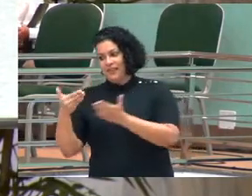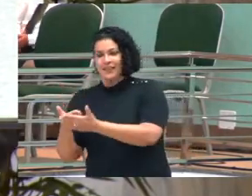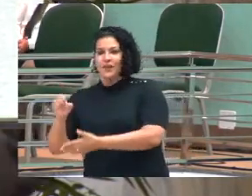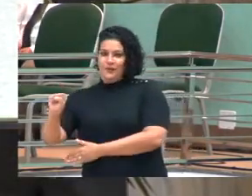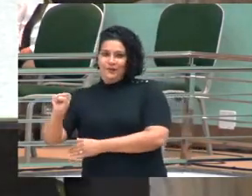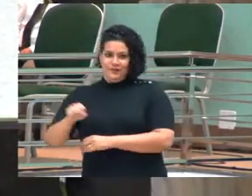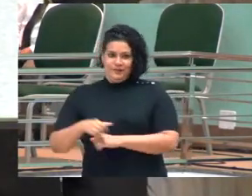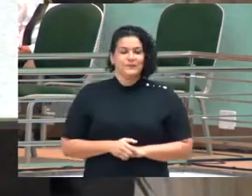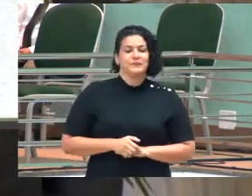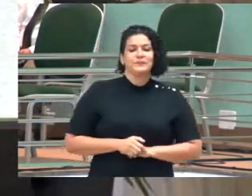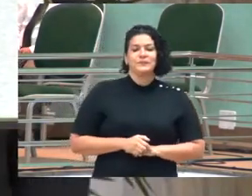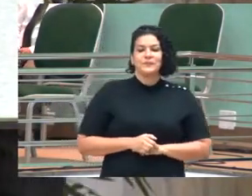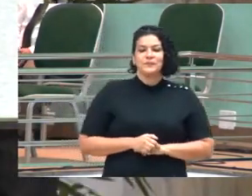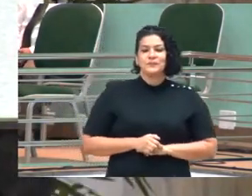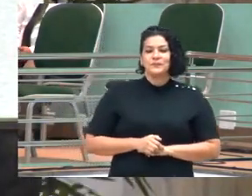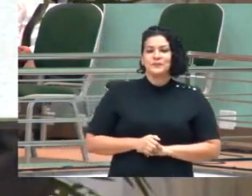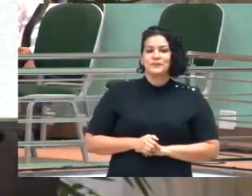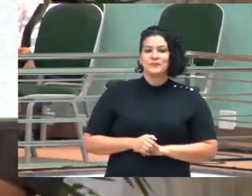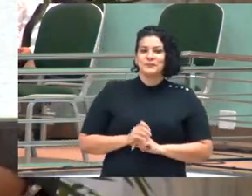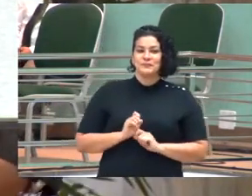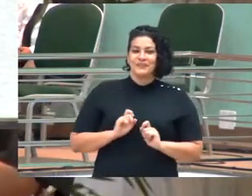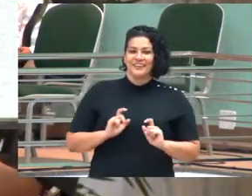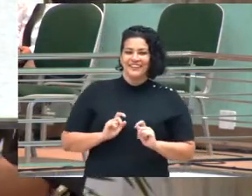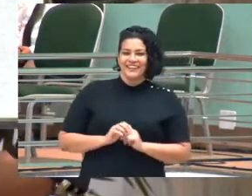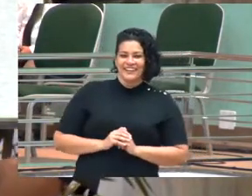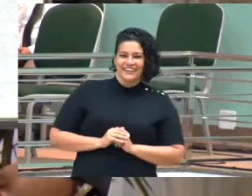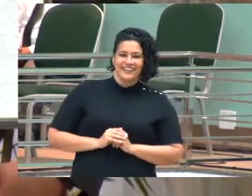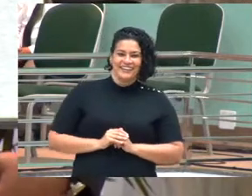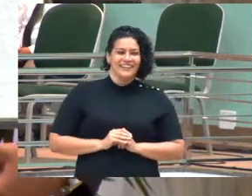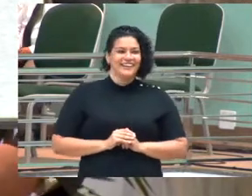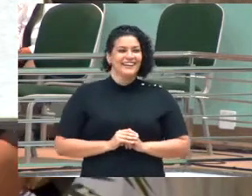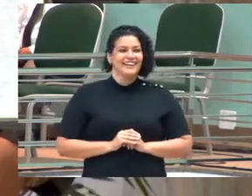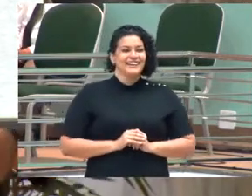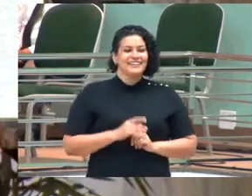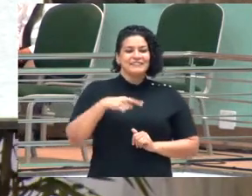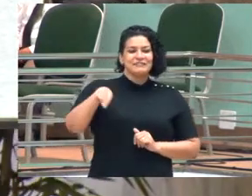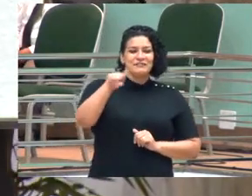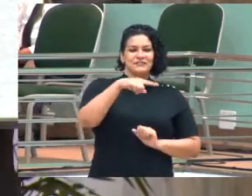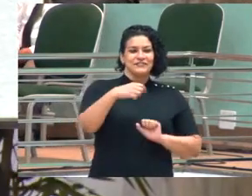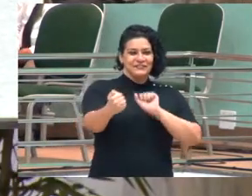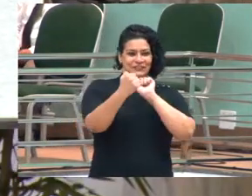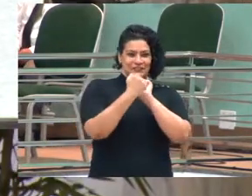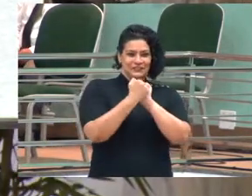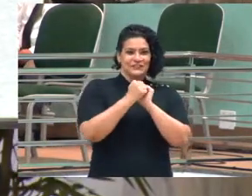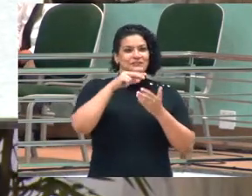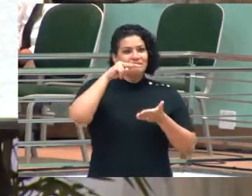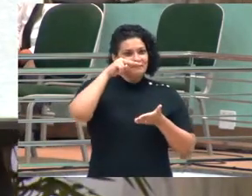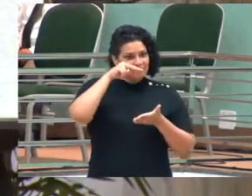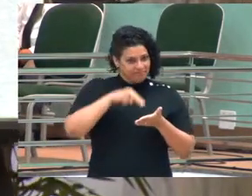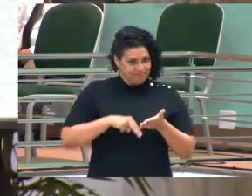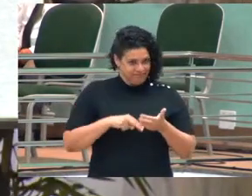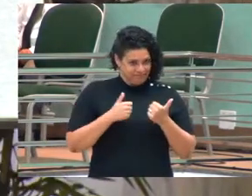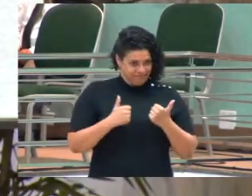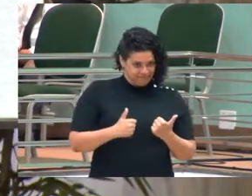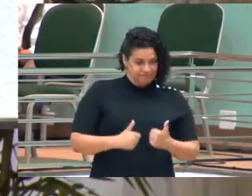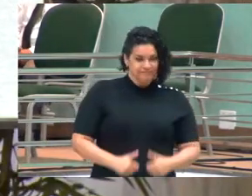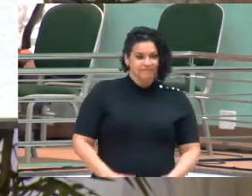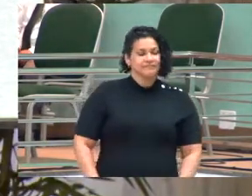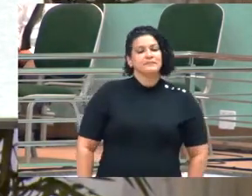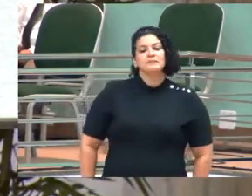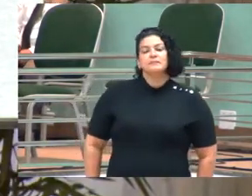versículo de número 8. Por gentileza, acompanhe comigo a leitura da palavra do Senhor.